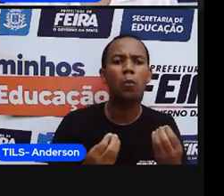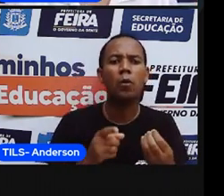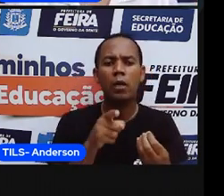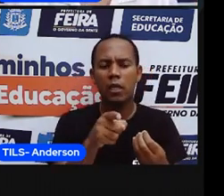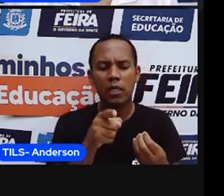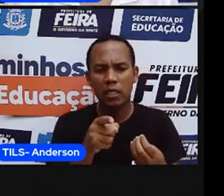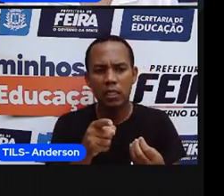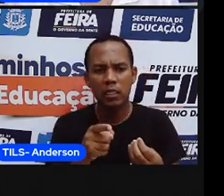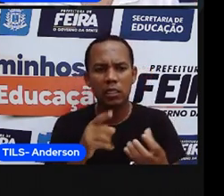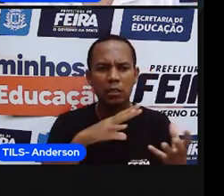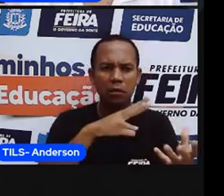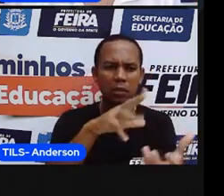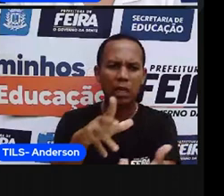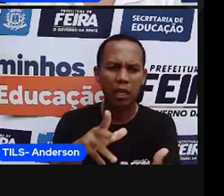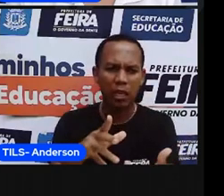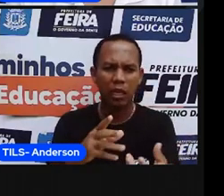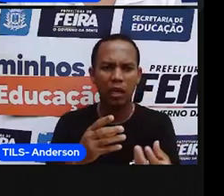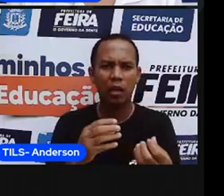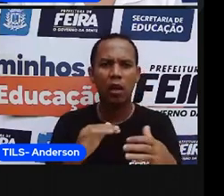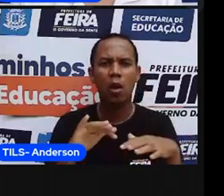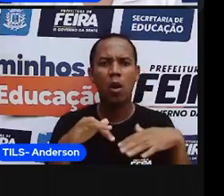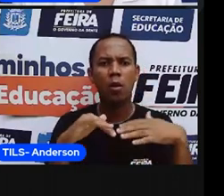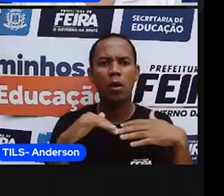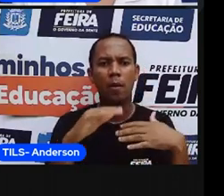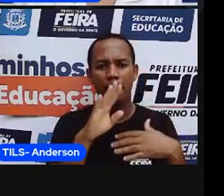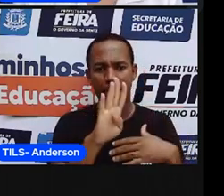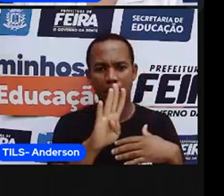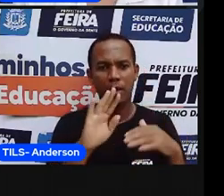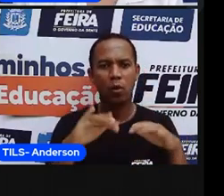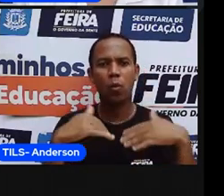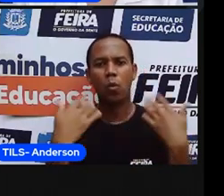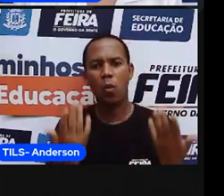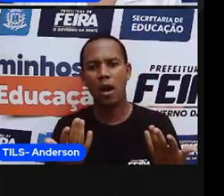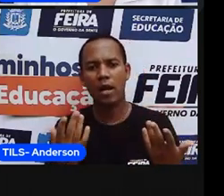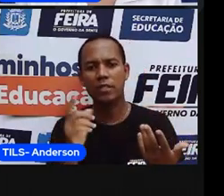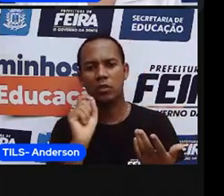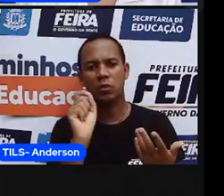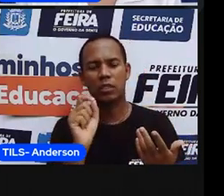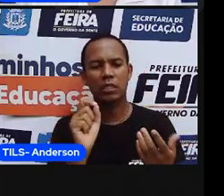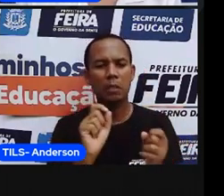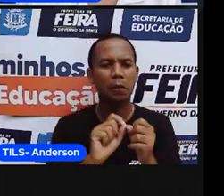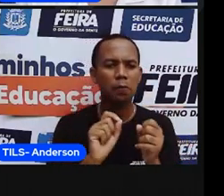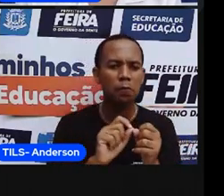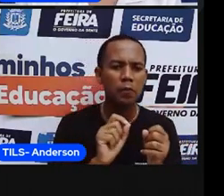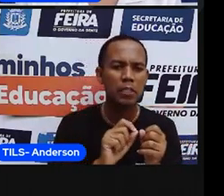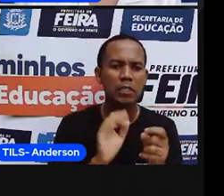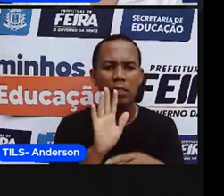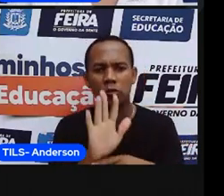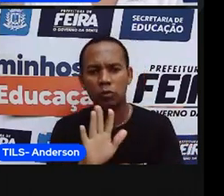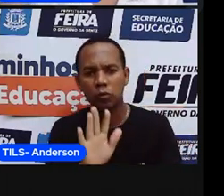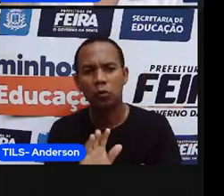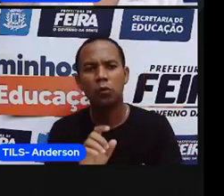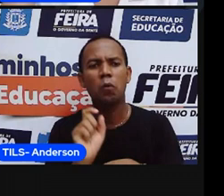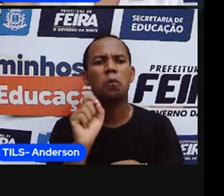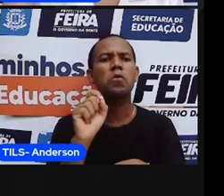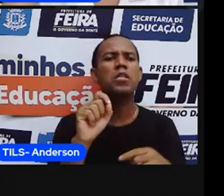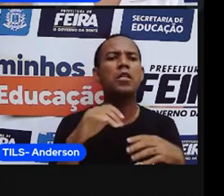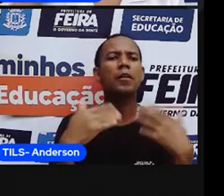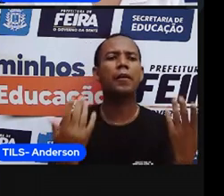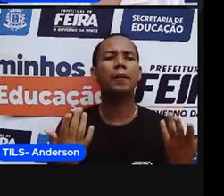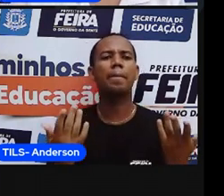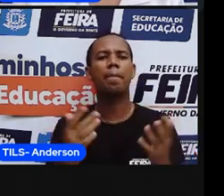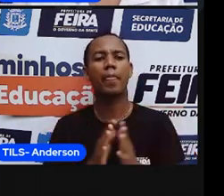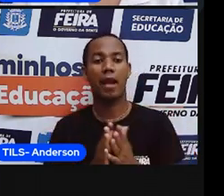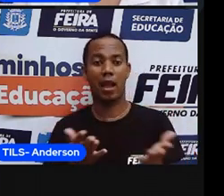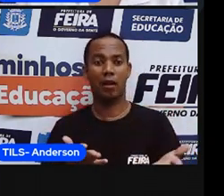se comportou com a Terra? Quais foram as ações dele? Você concorda com aquelas ações? Né? E olha que agora é a hora de